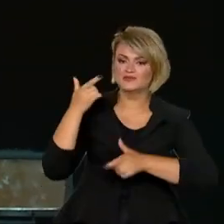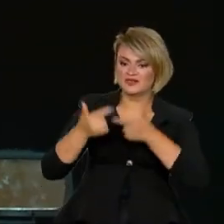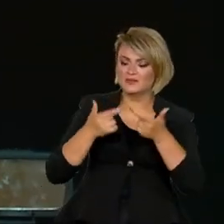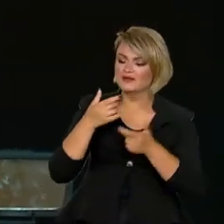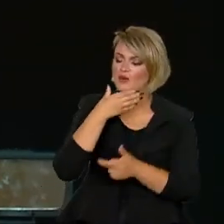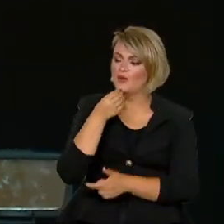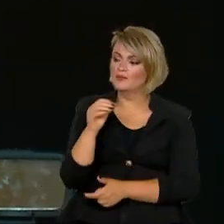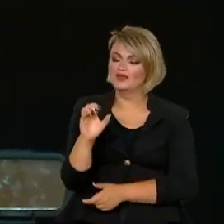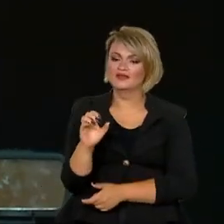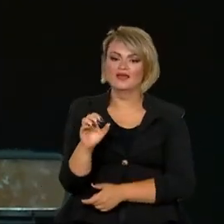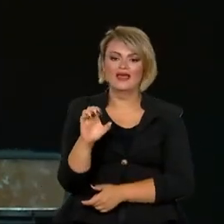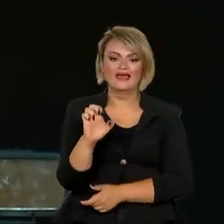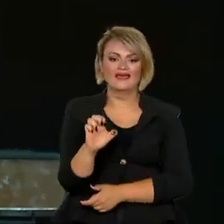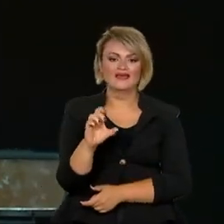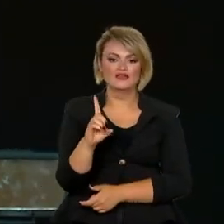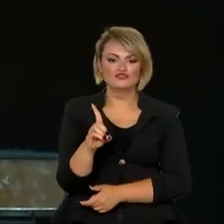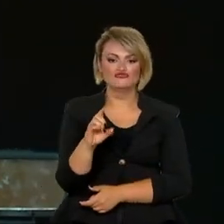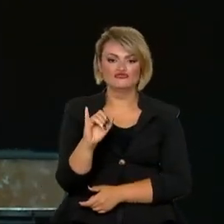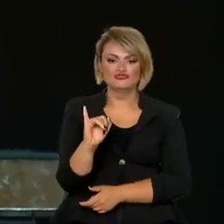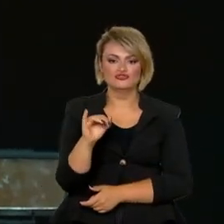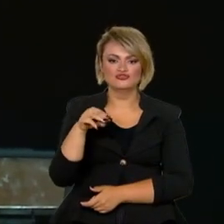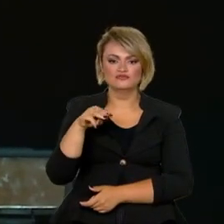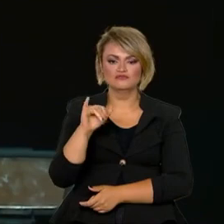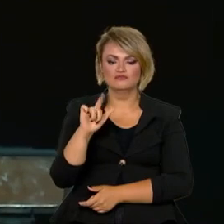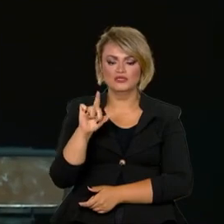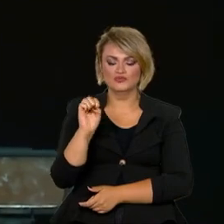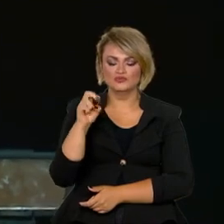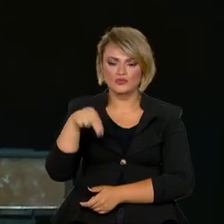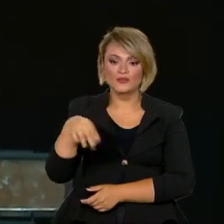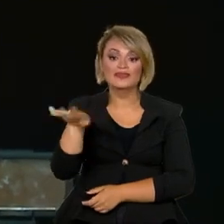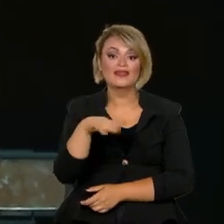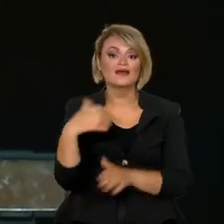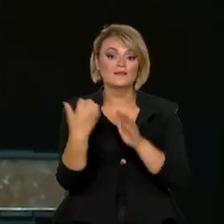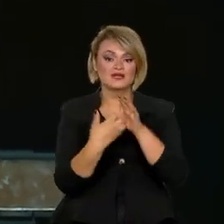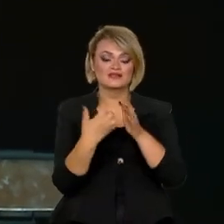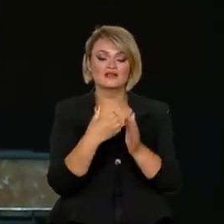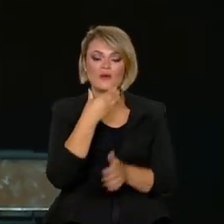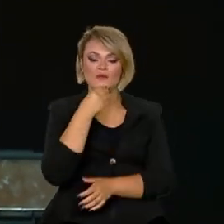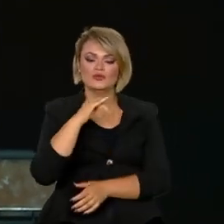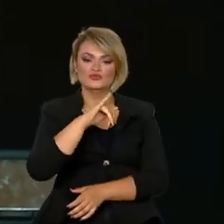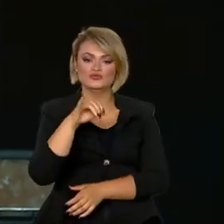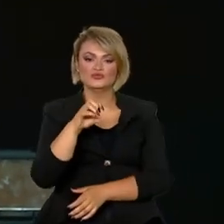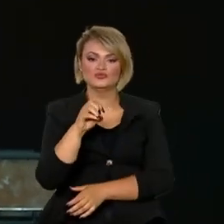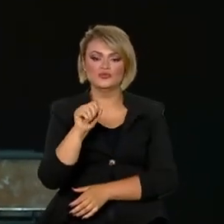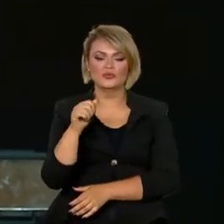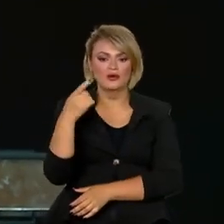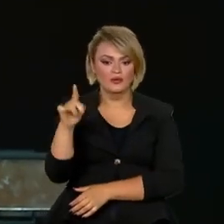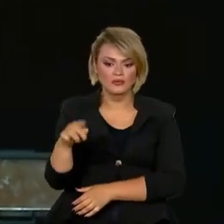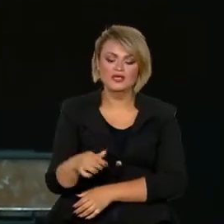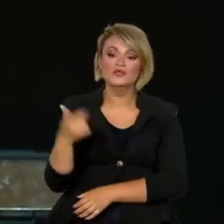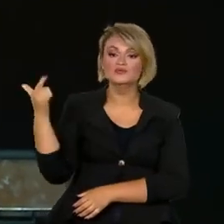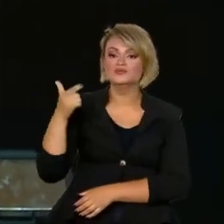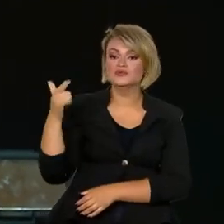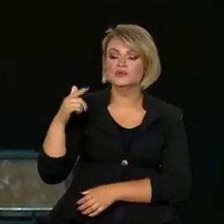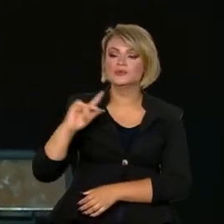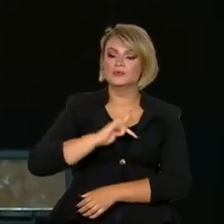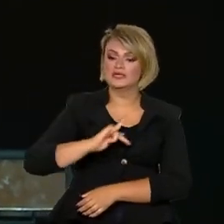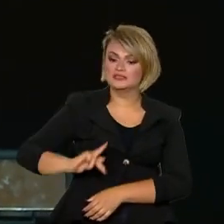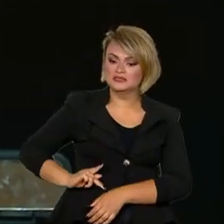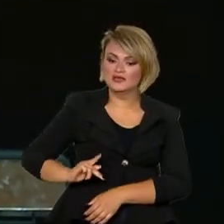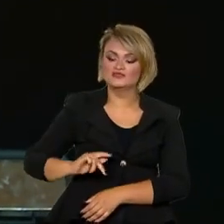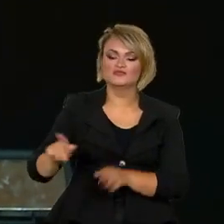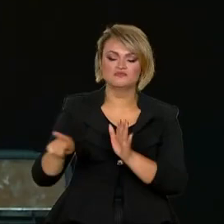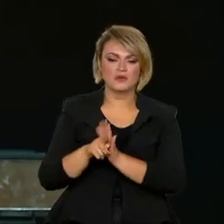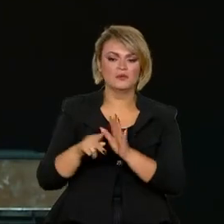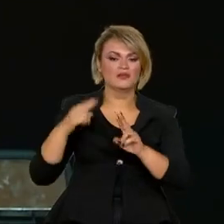senhor Edmilson da Silva Souza, do setor empresarial, senhor João Barbosa, e o vice-presidente de governo da